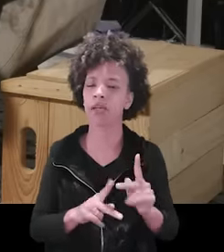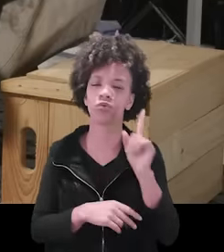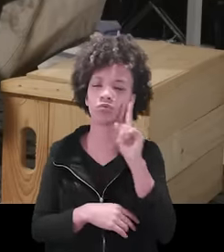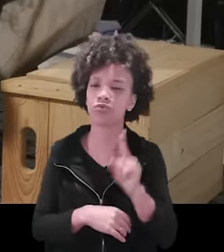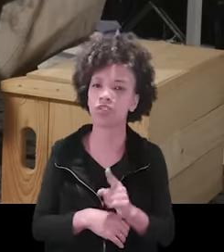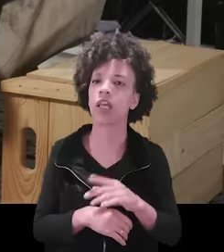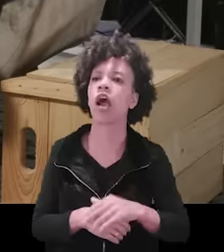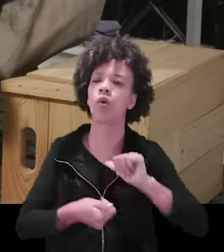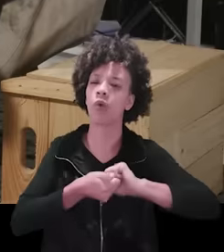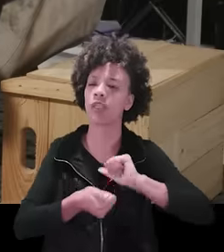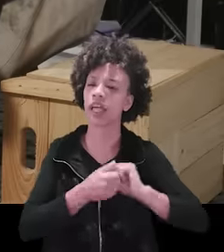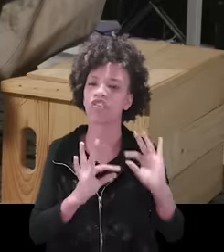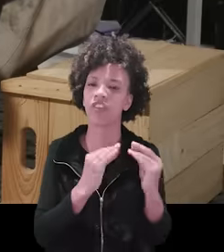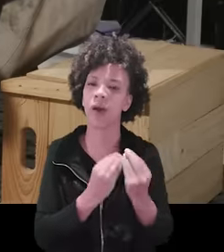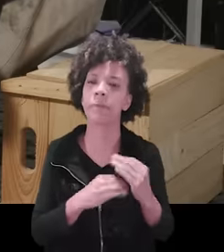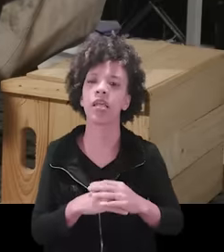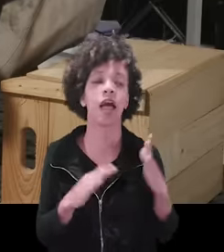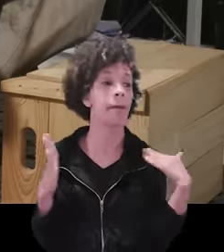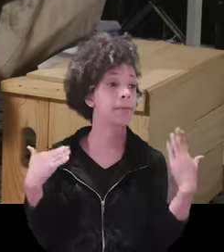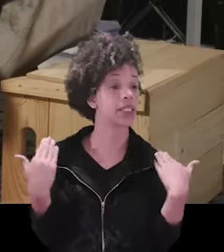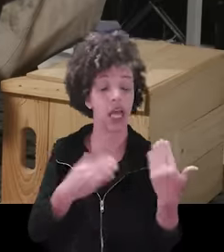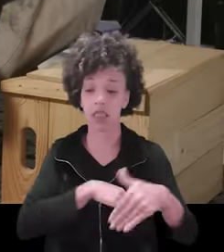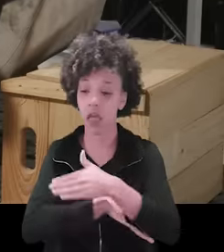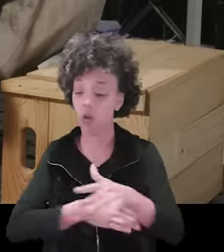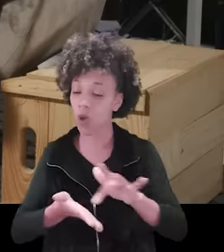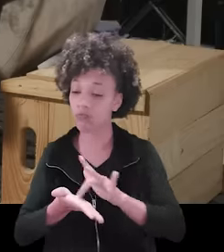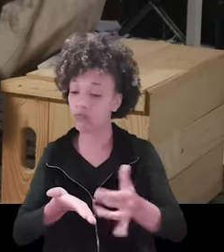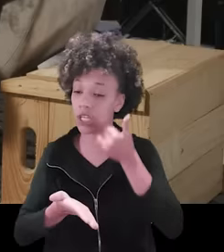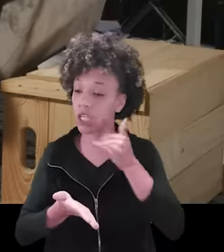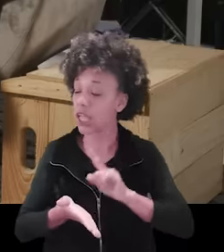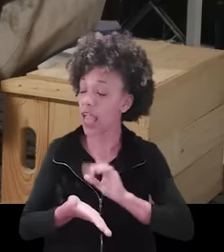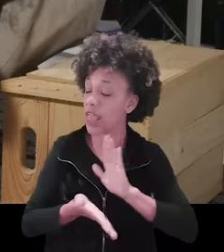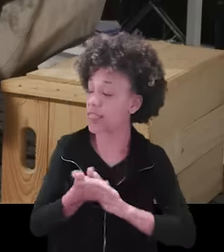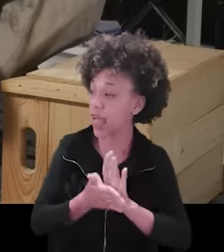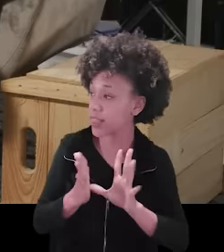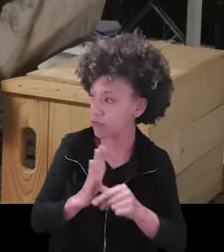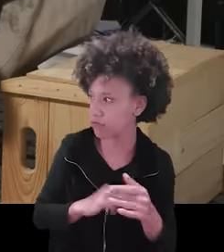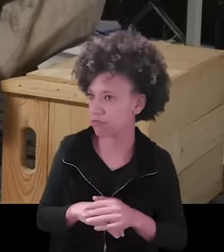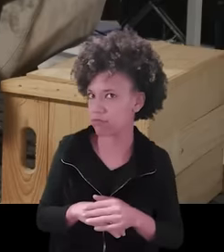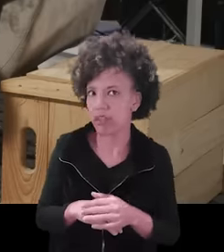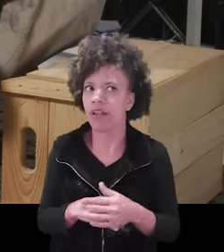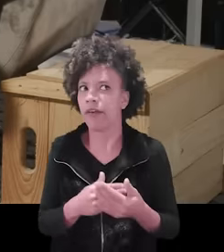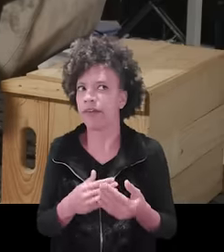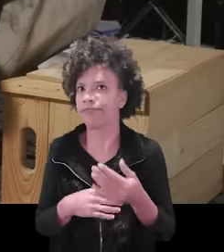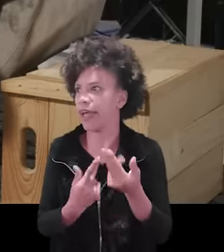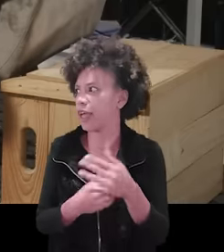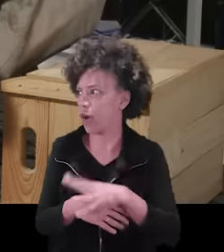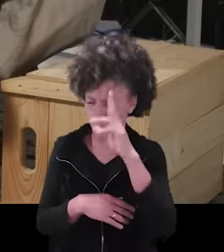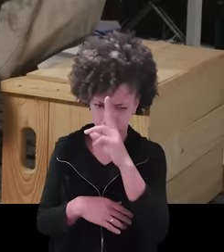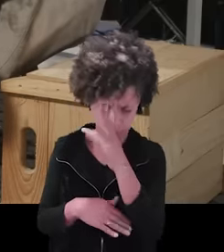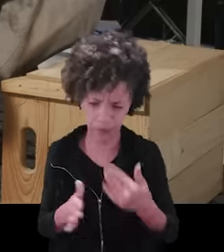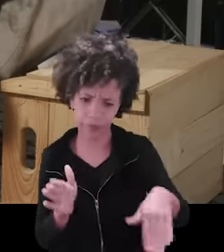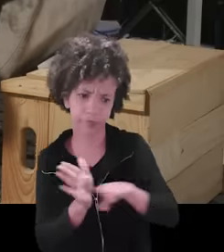paz todos os dias que segunda e qualidade com a minha família poder sair na rua com celular eu tô calculando que o Uber nós de brasileiro